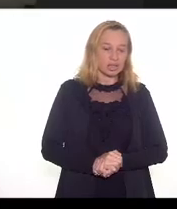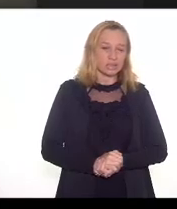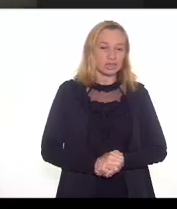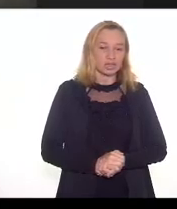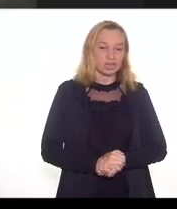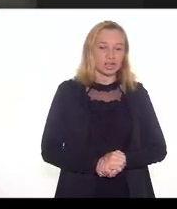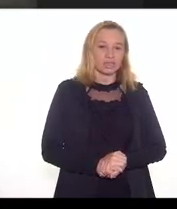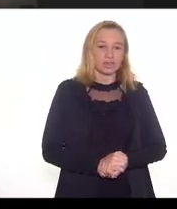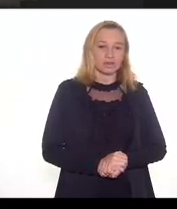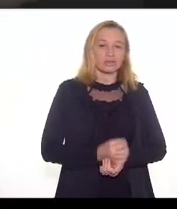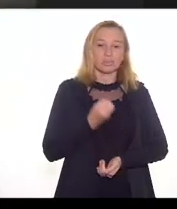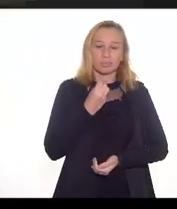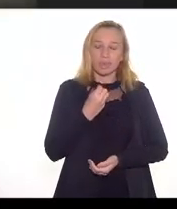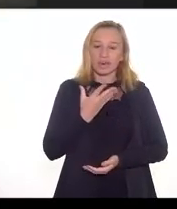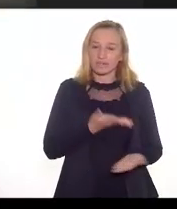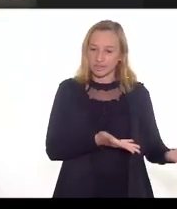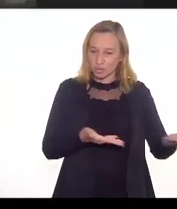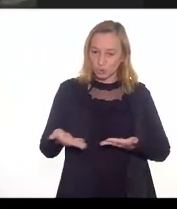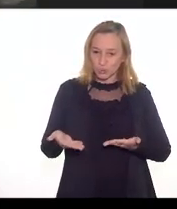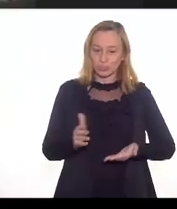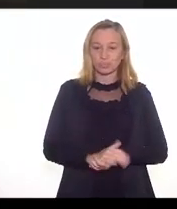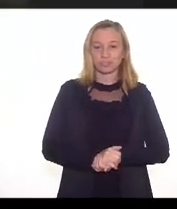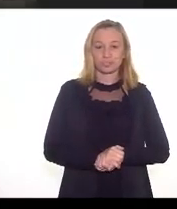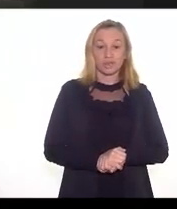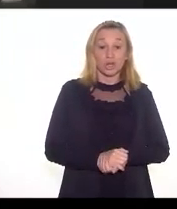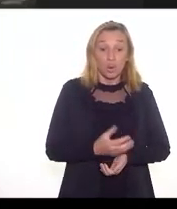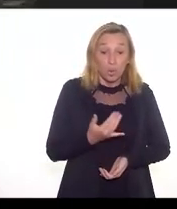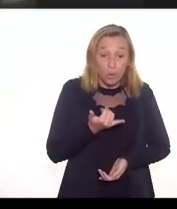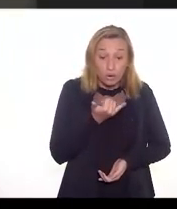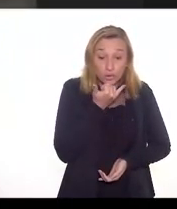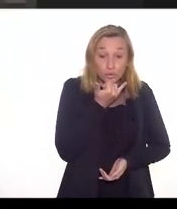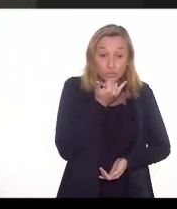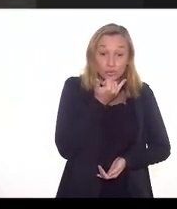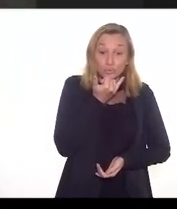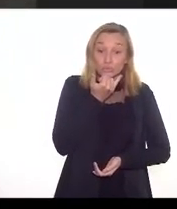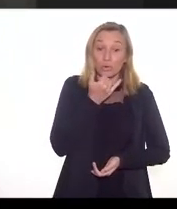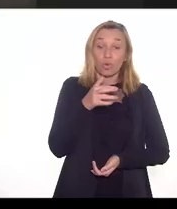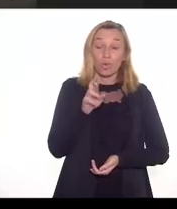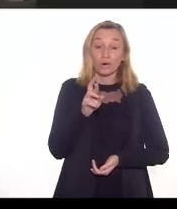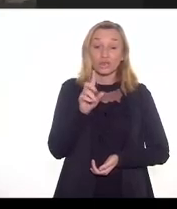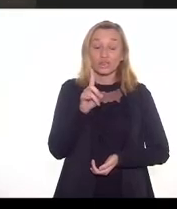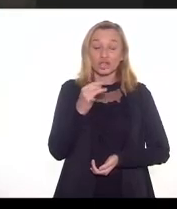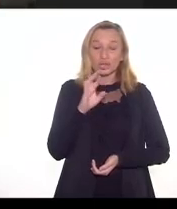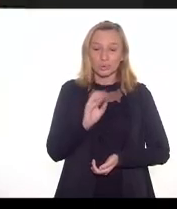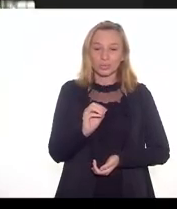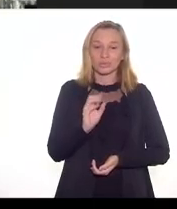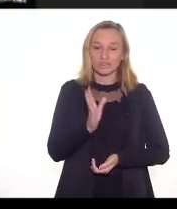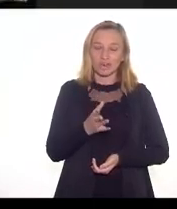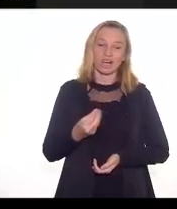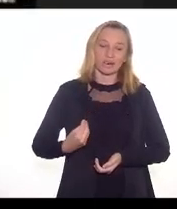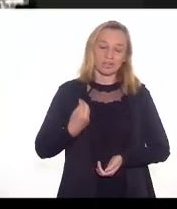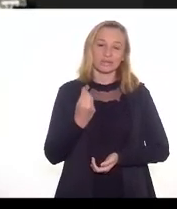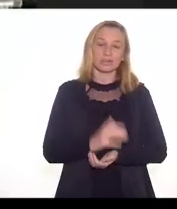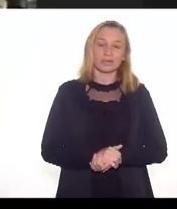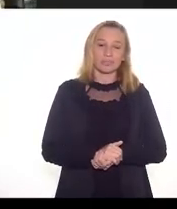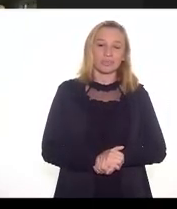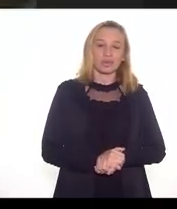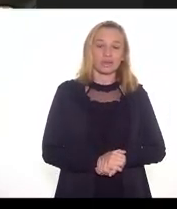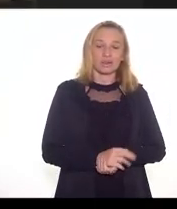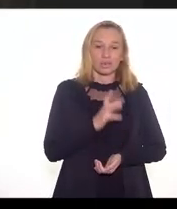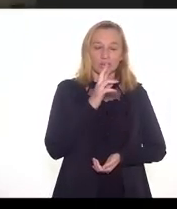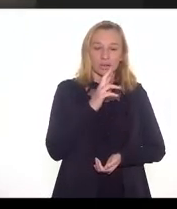seja bem-vindo. Bacelar, não, é o Rodrigo que entrou, desculpa. É o Rodrigo Morim, já está. Relator deputado Rodrigo